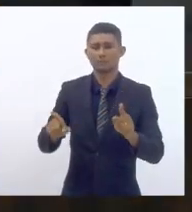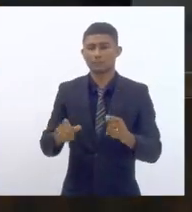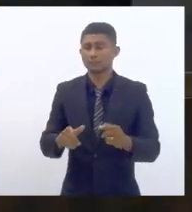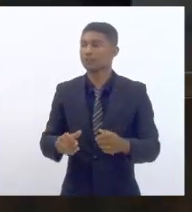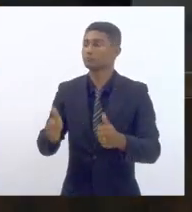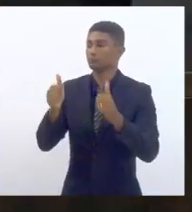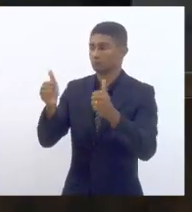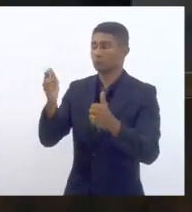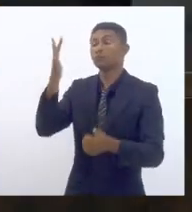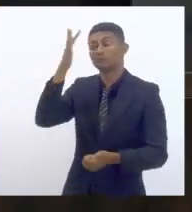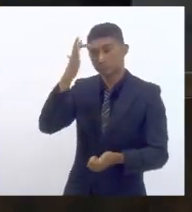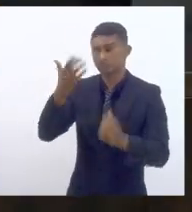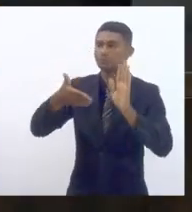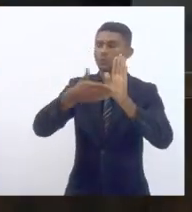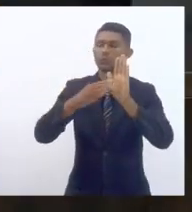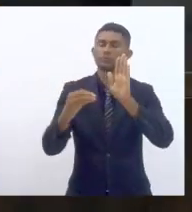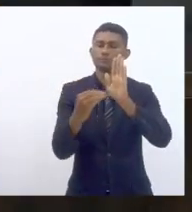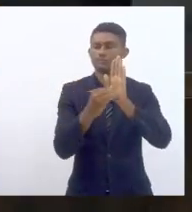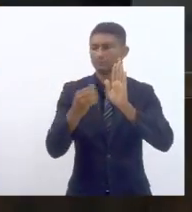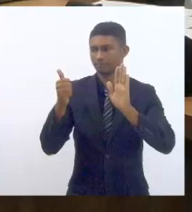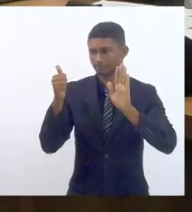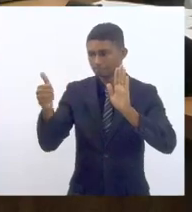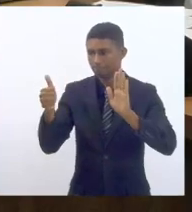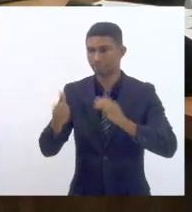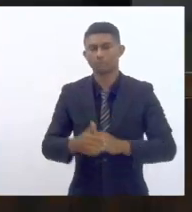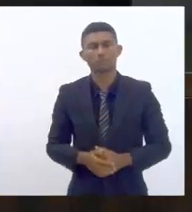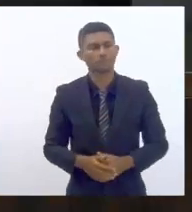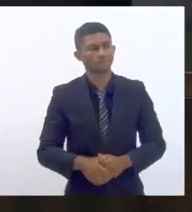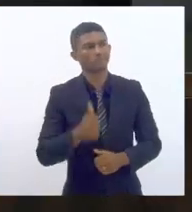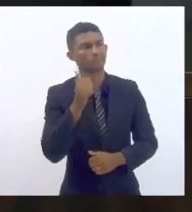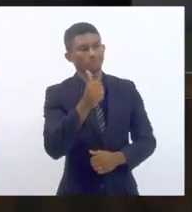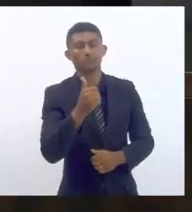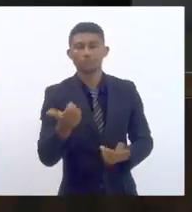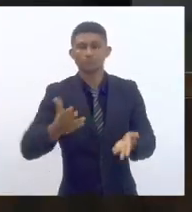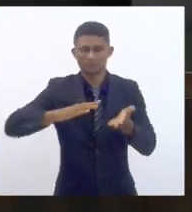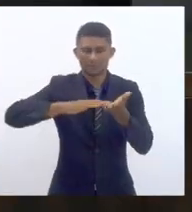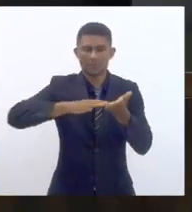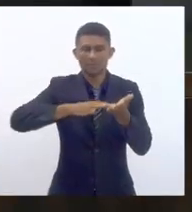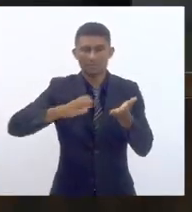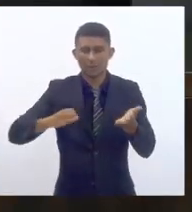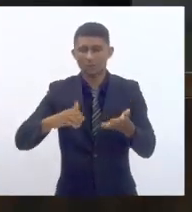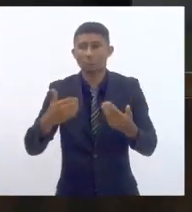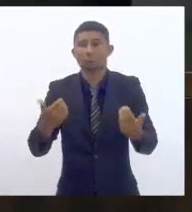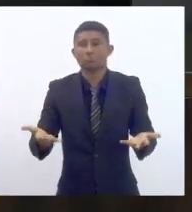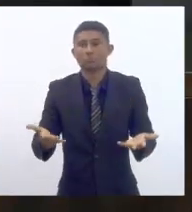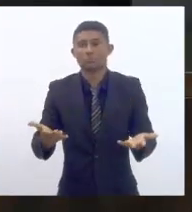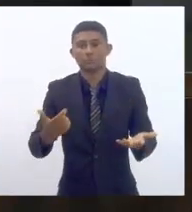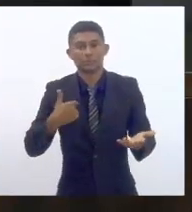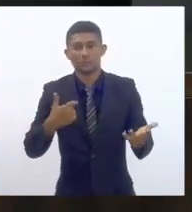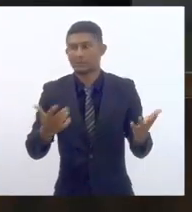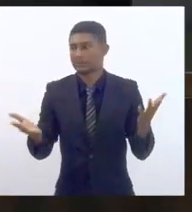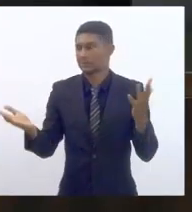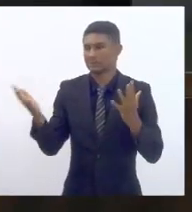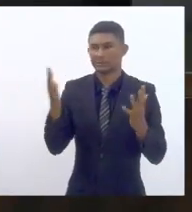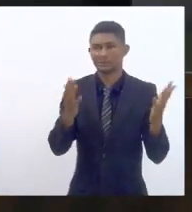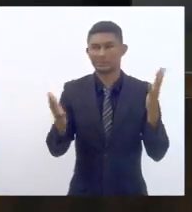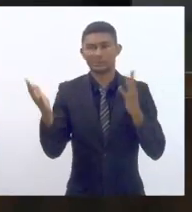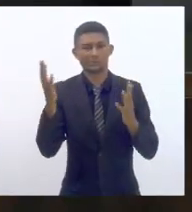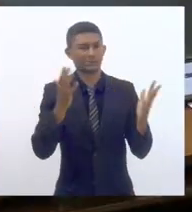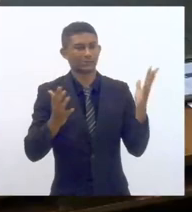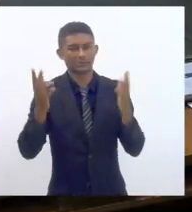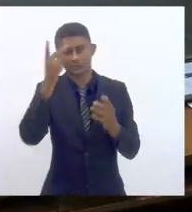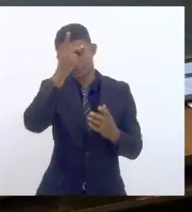amanhã a pauta, ok? Okay, em relação ao veto, eu ainda não nem respirei ainda aqui, ó. Obrigado,